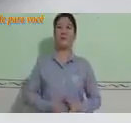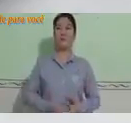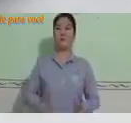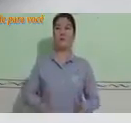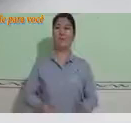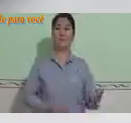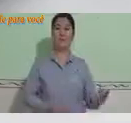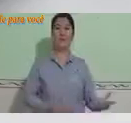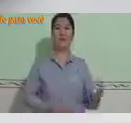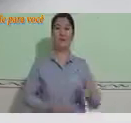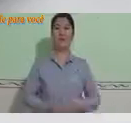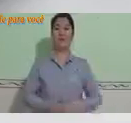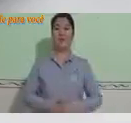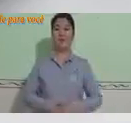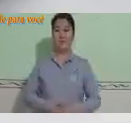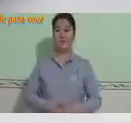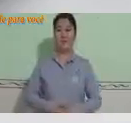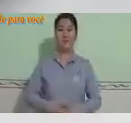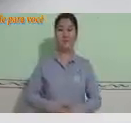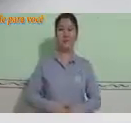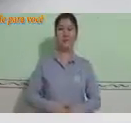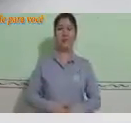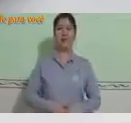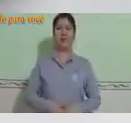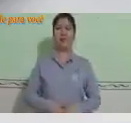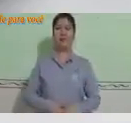urinárias e nos órgãos genitais.